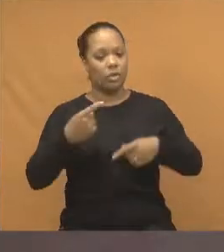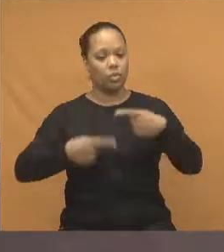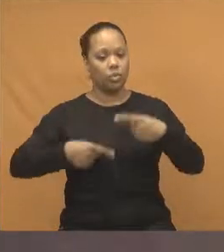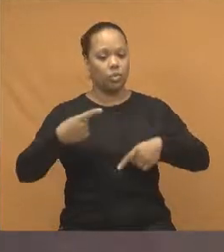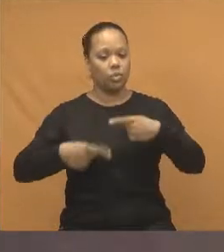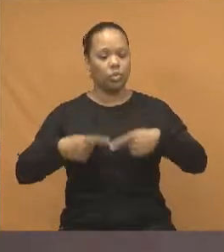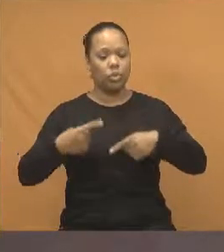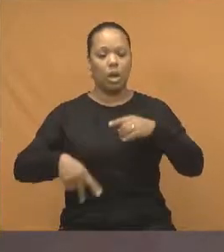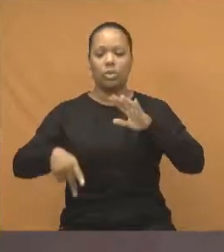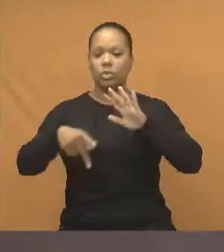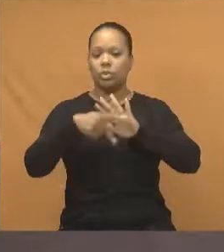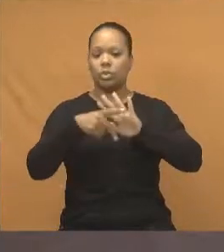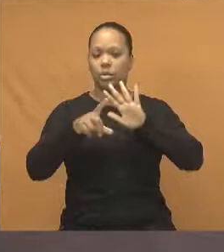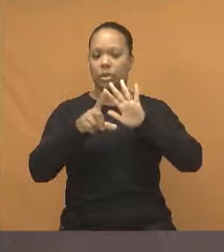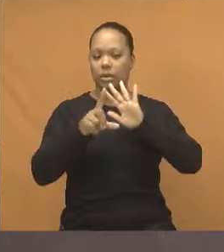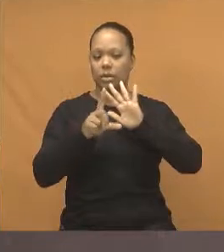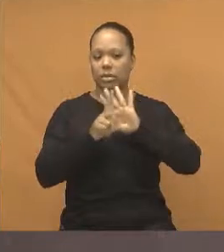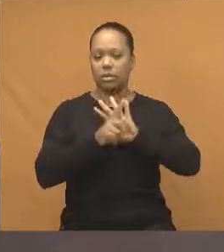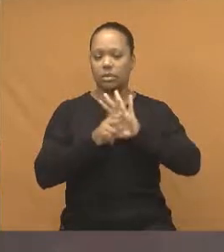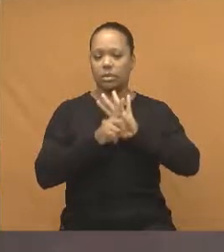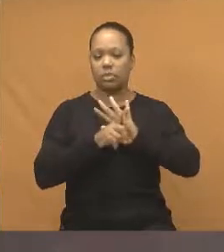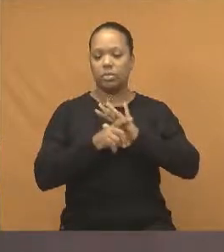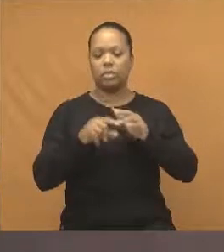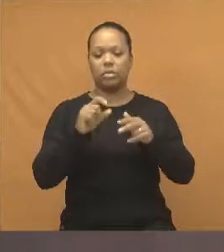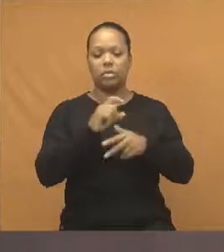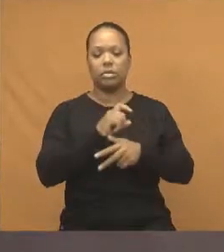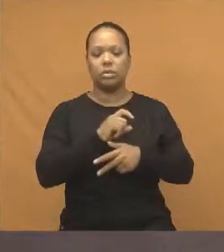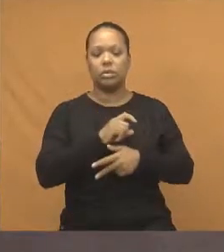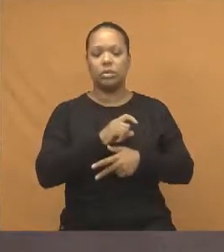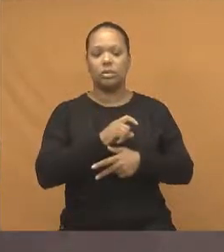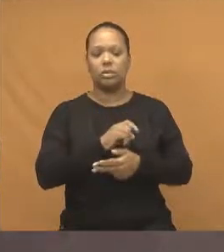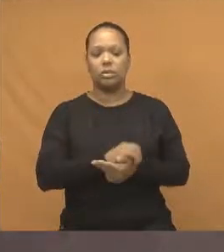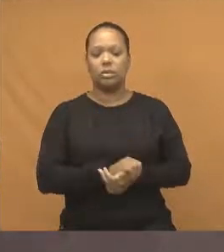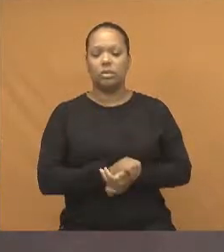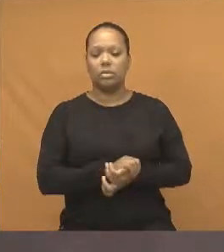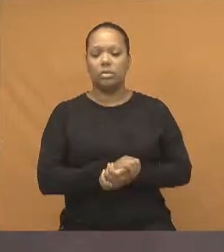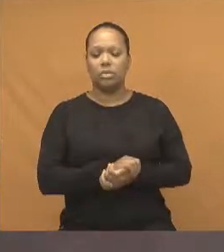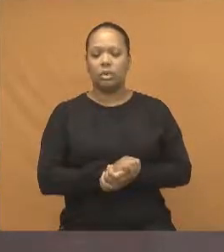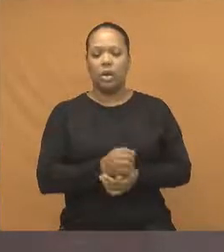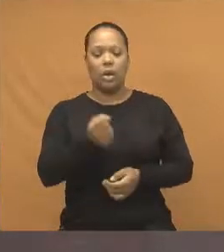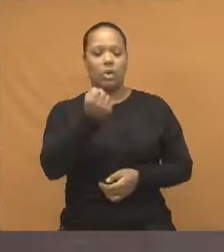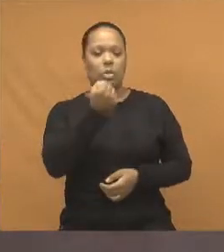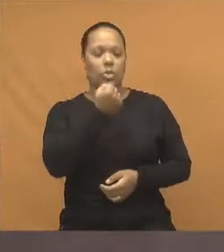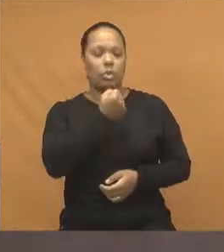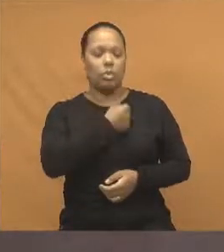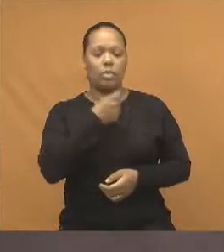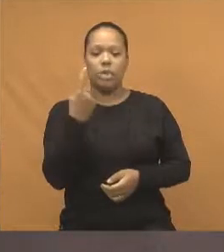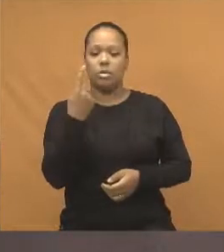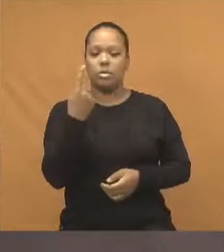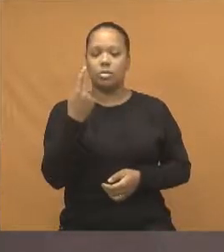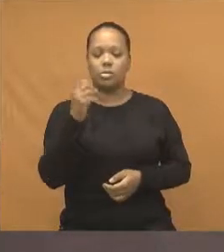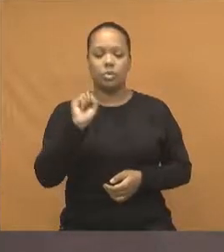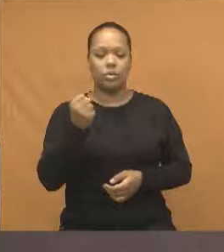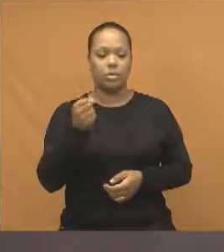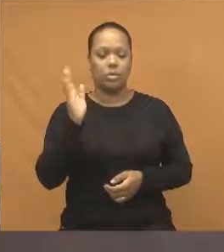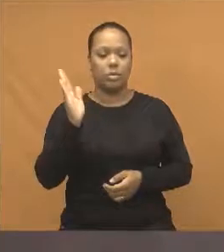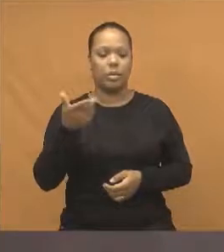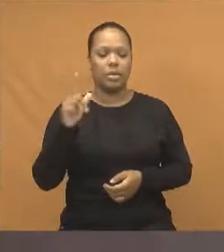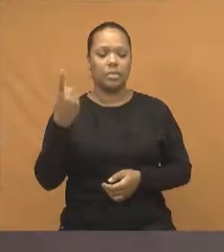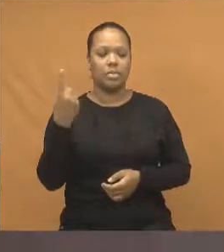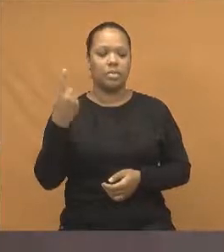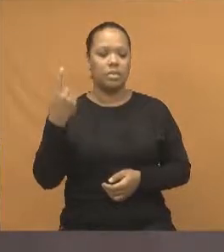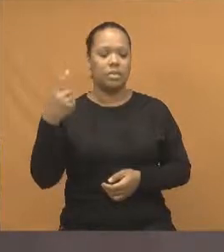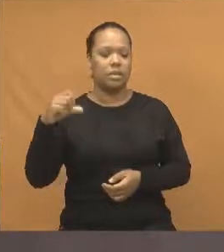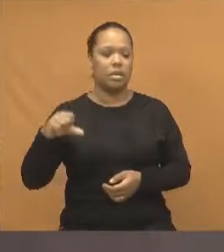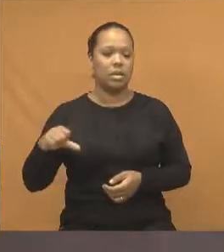Discussão única do projeto de lei do Legislativo número 18/19.